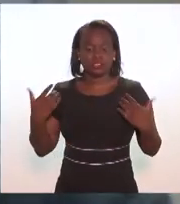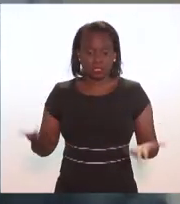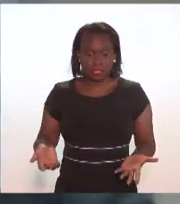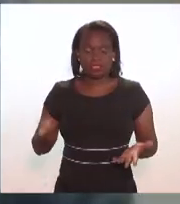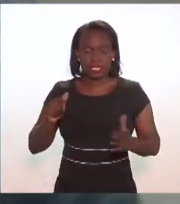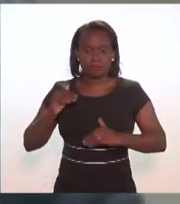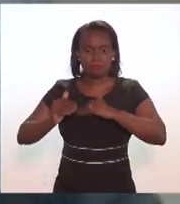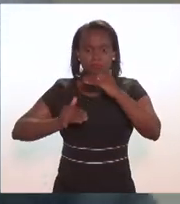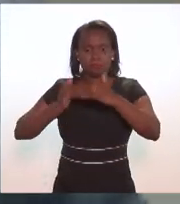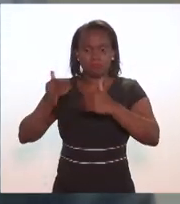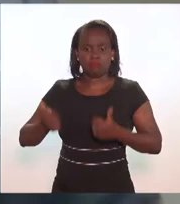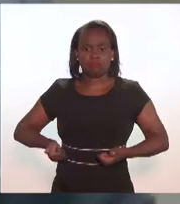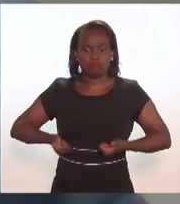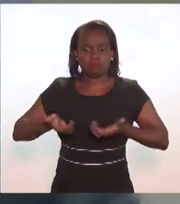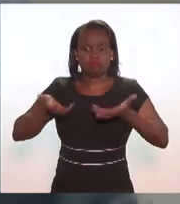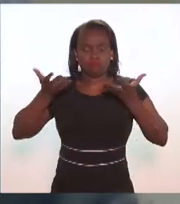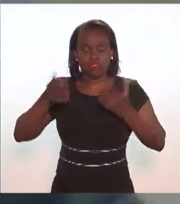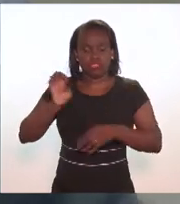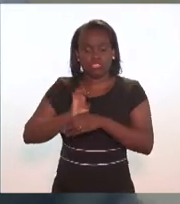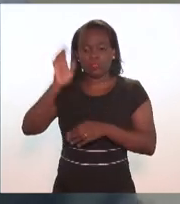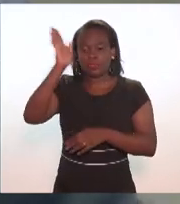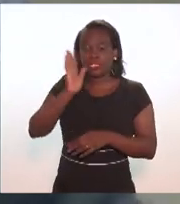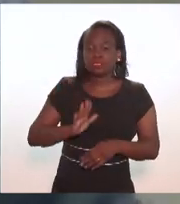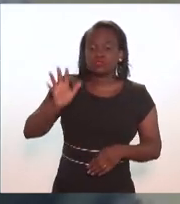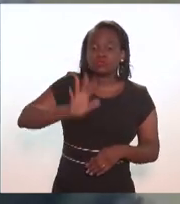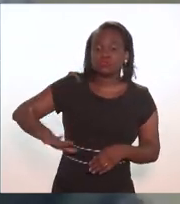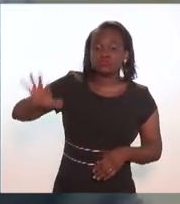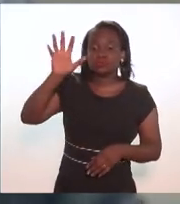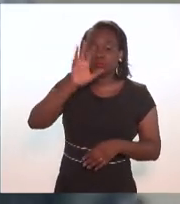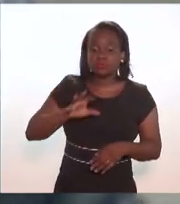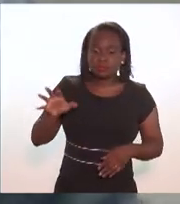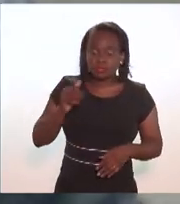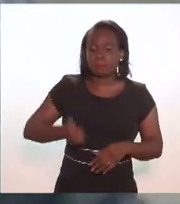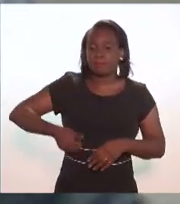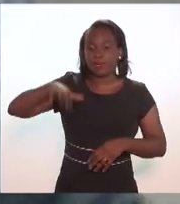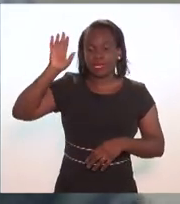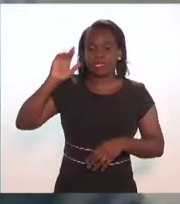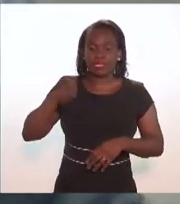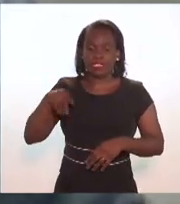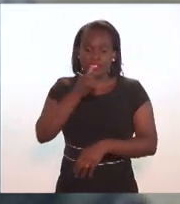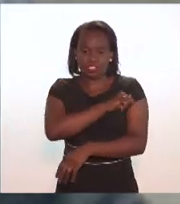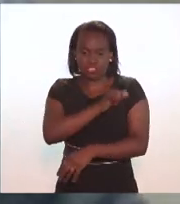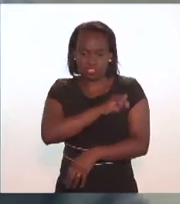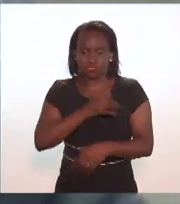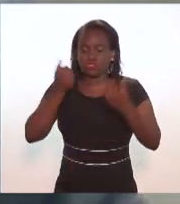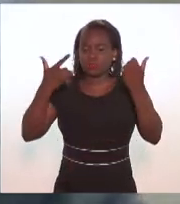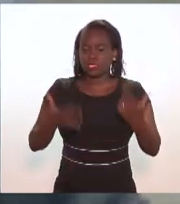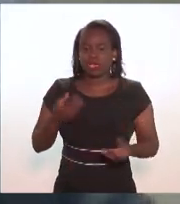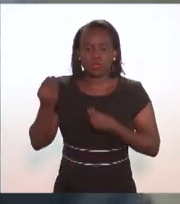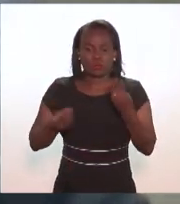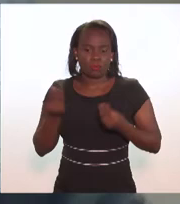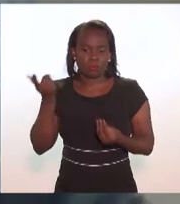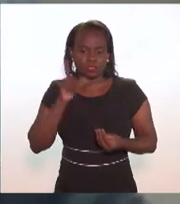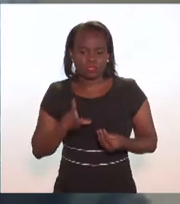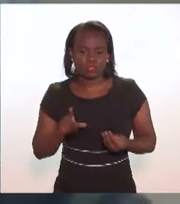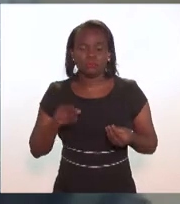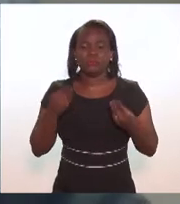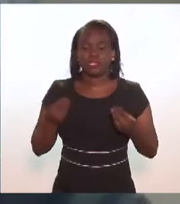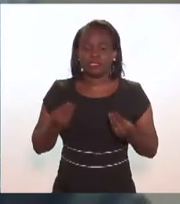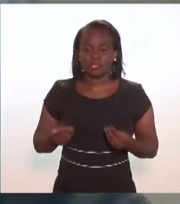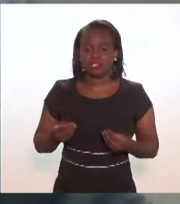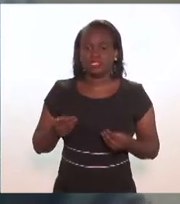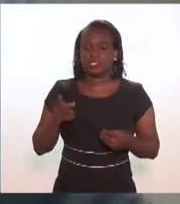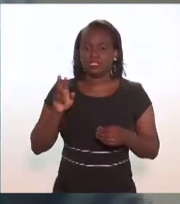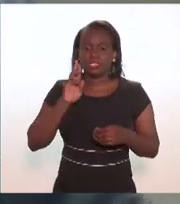maiores crescimentos entre todos os estados do Brasil no segundo semestre, e eu vou tentar explicar o que aconteceu para que a gente conseguisse